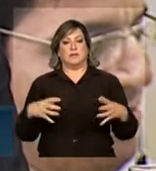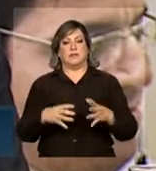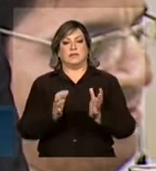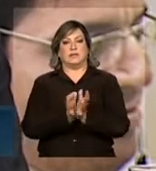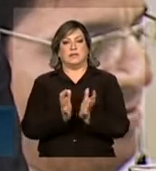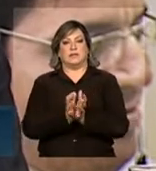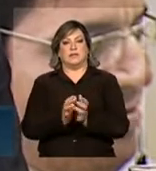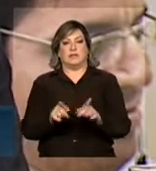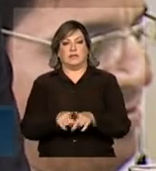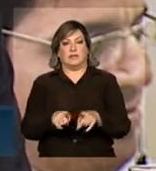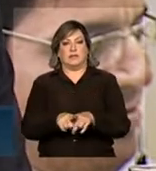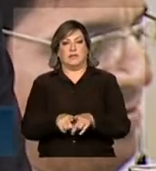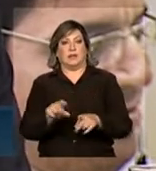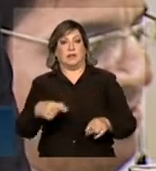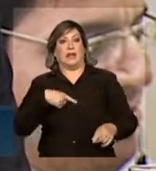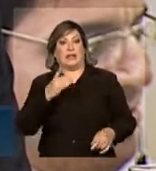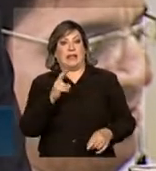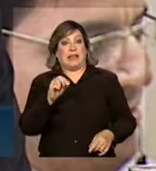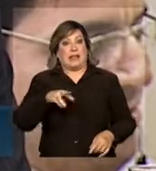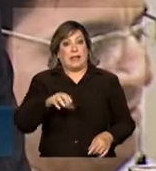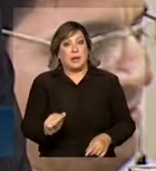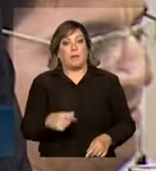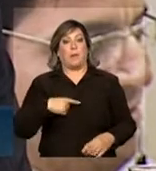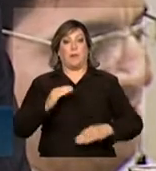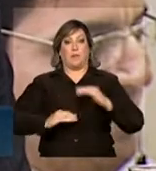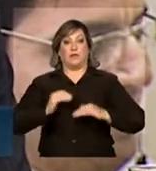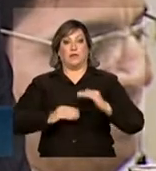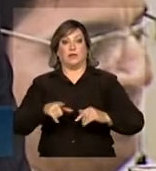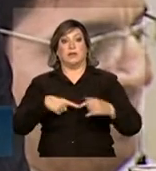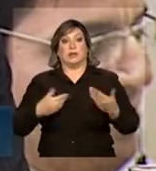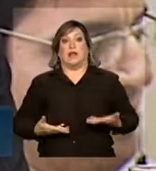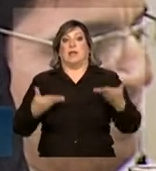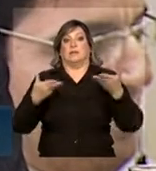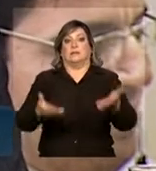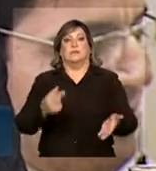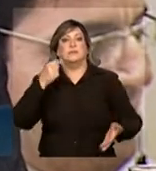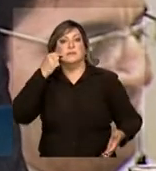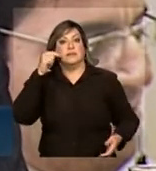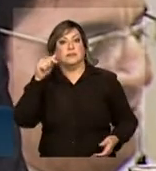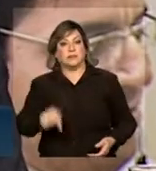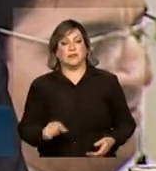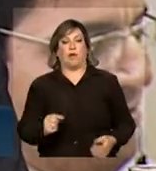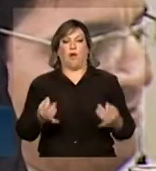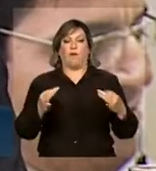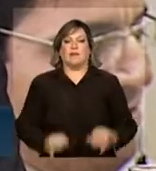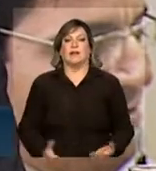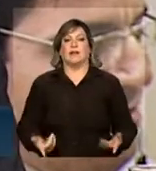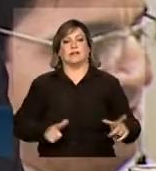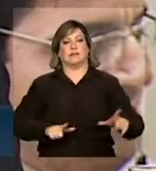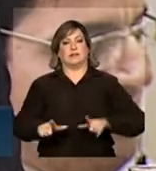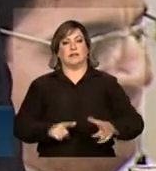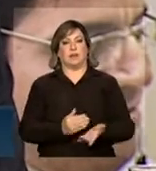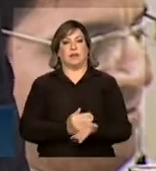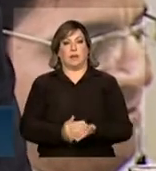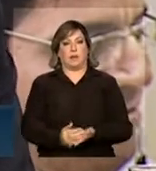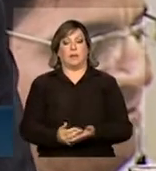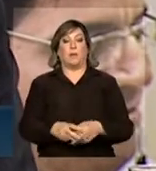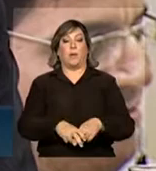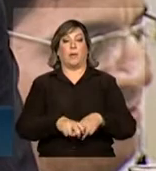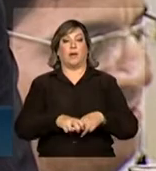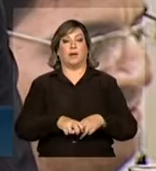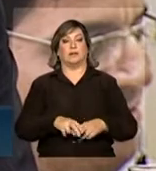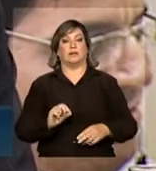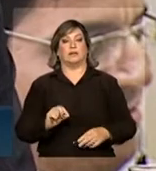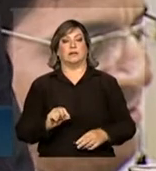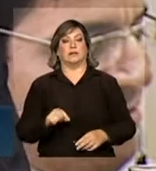profissionais e aquele drama pro profissional se apresentar à unidade de saúde confirmar começar a trabalhar por conta do mercado